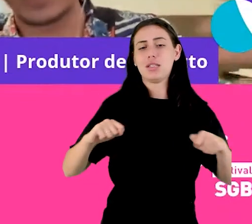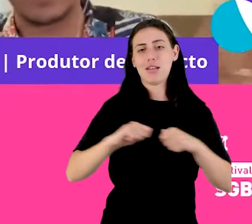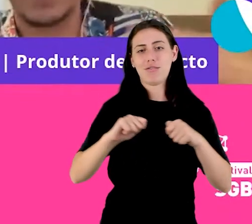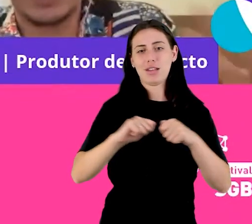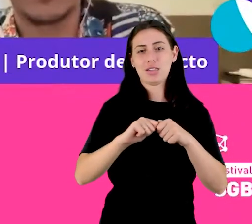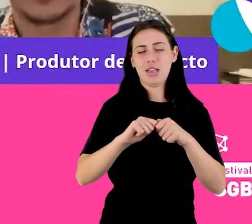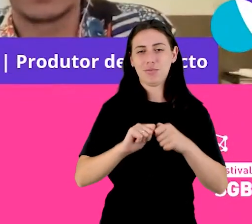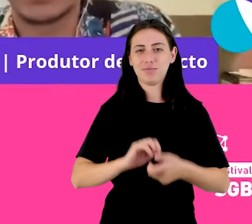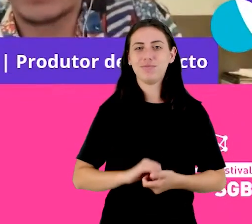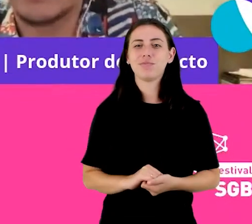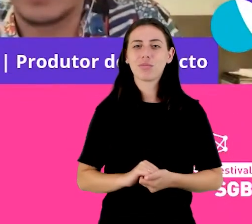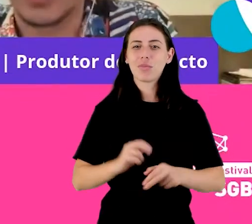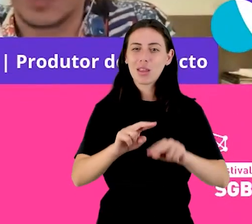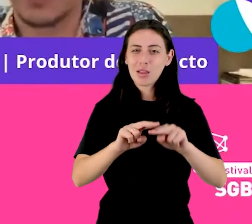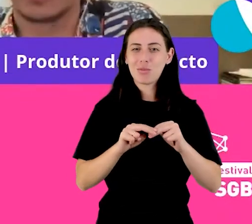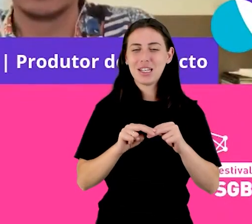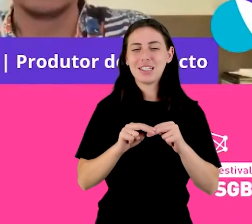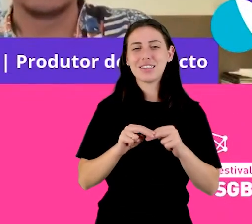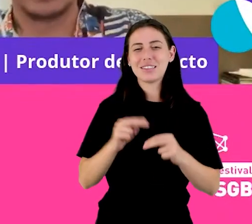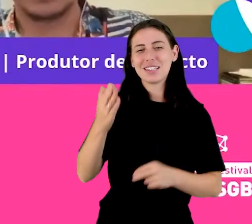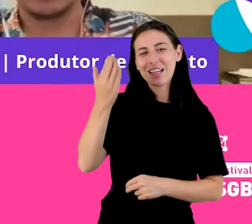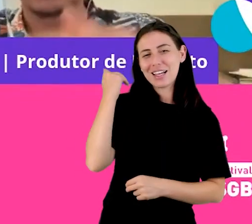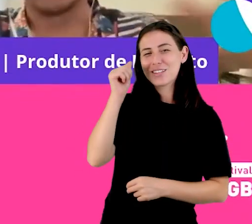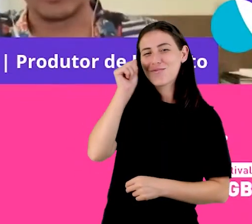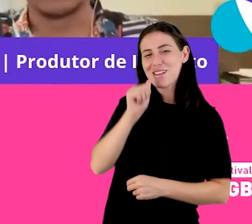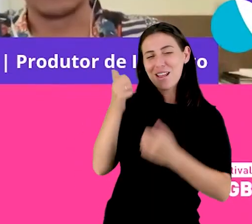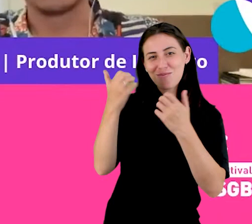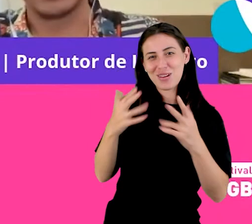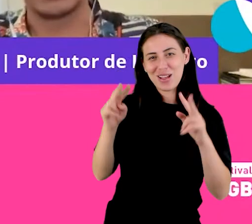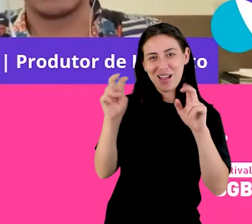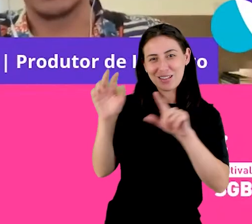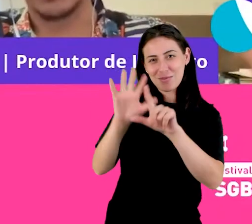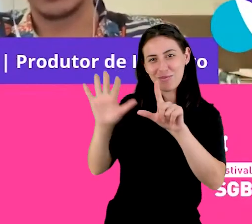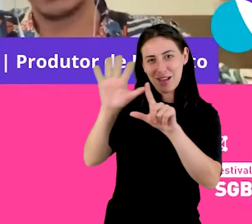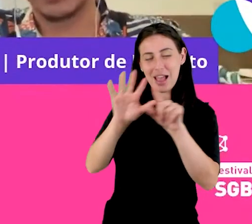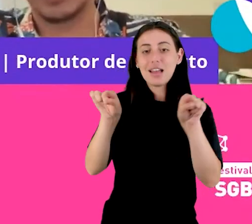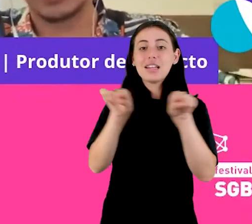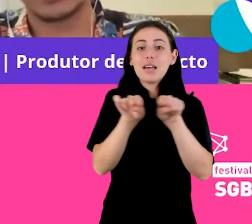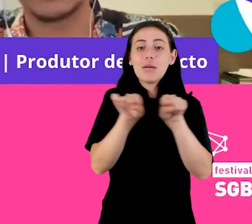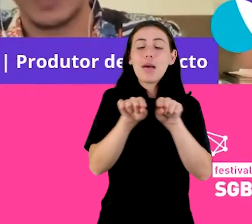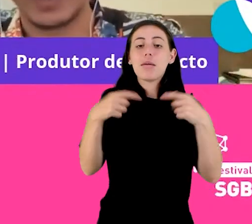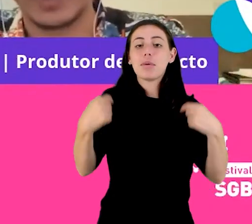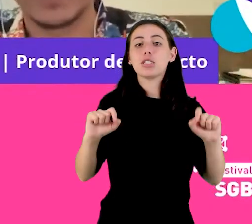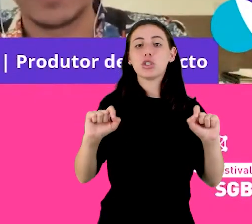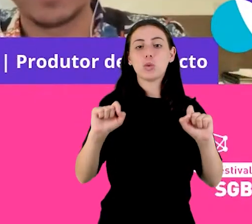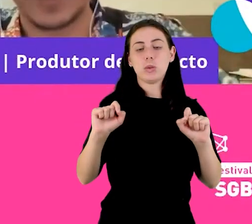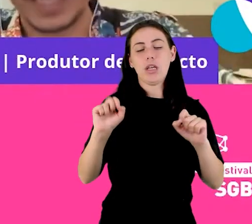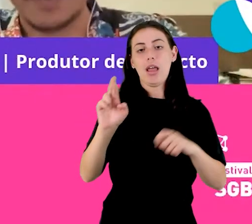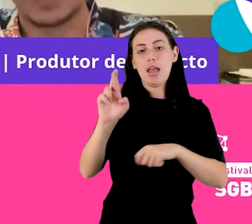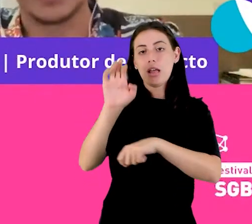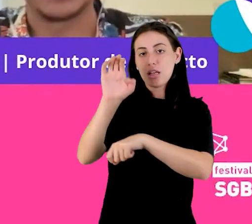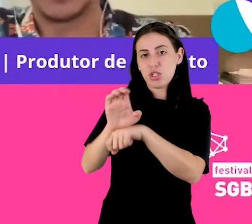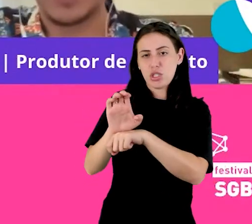coisa, para mim até foi surpresa, a gente nem sabia que tinha um prêmio lá. E aí agora se consolidou enquanto um edital, e eu espero que fique